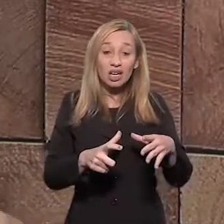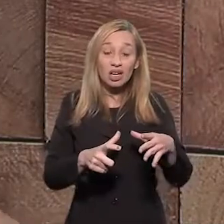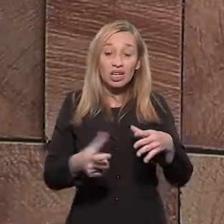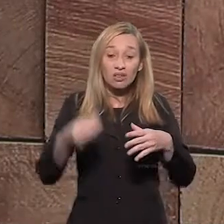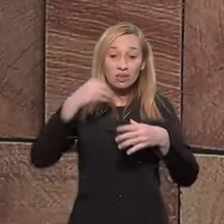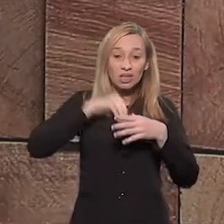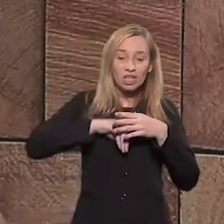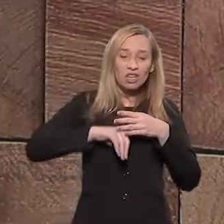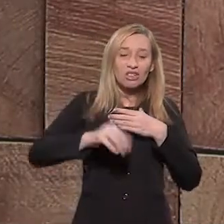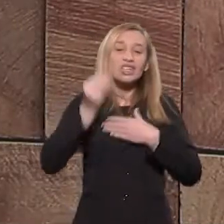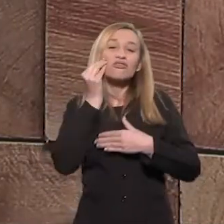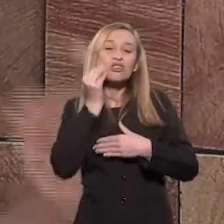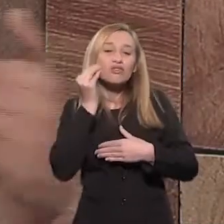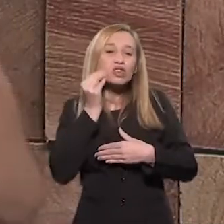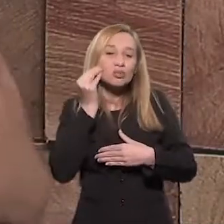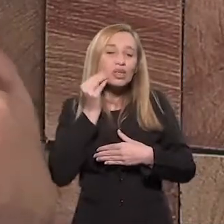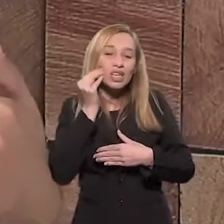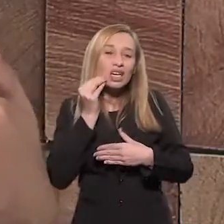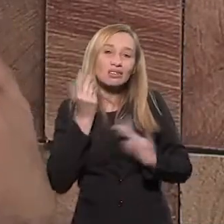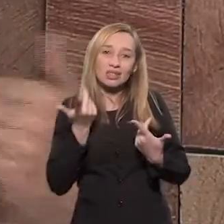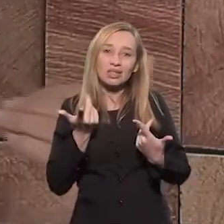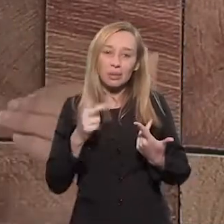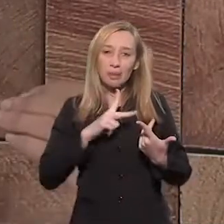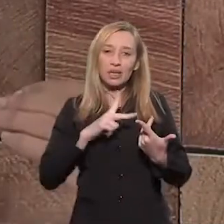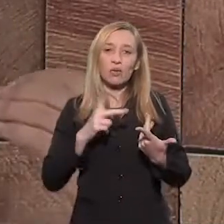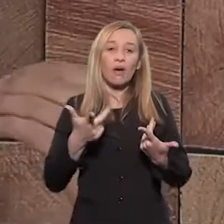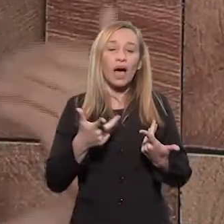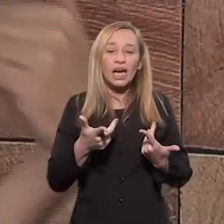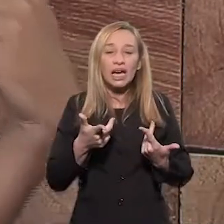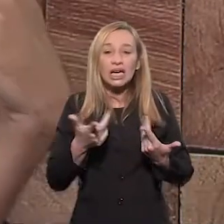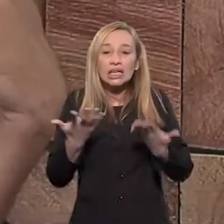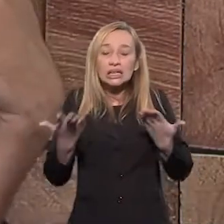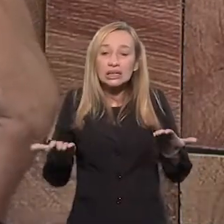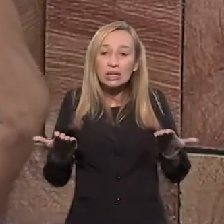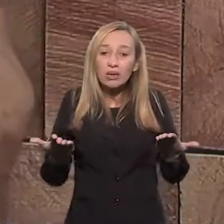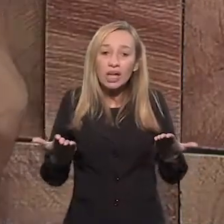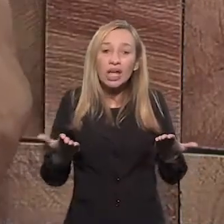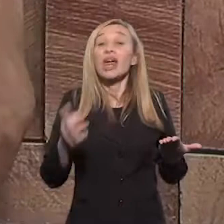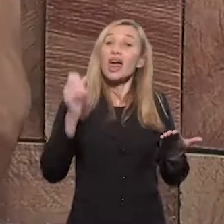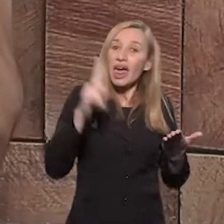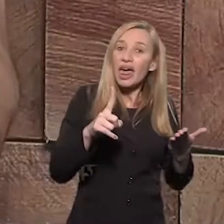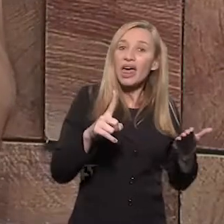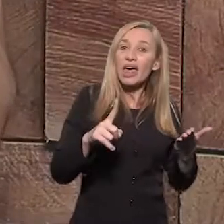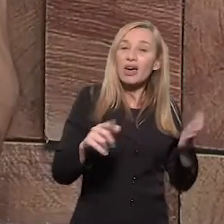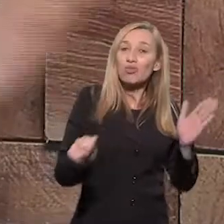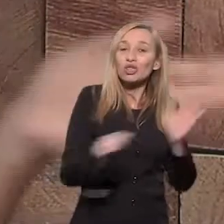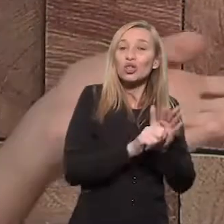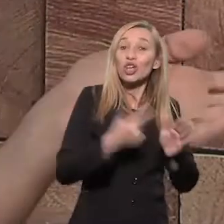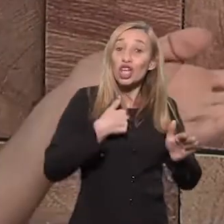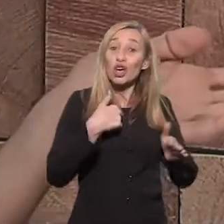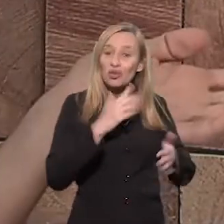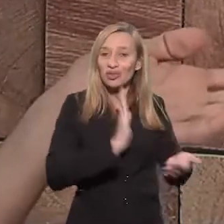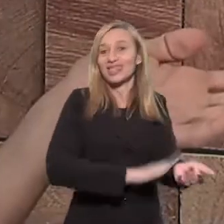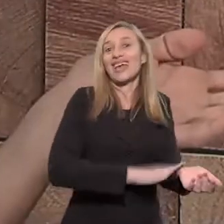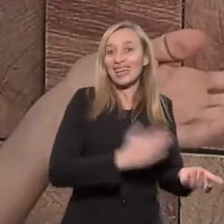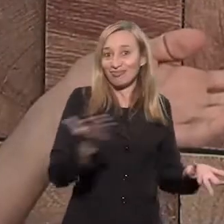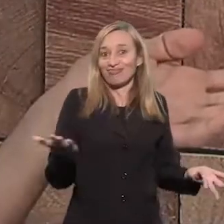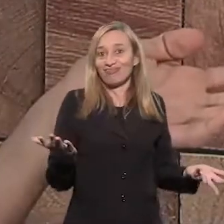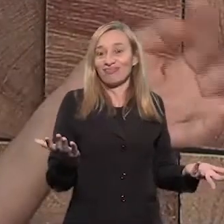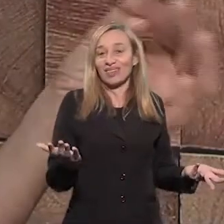coisas, você vive uma experiência de extracotidianidade. Então, quer dizer, ela é uma droga na qual eu sou